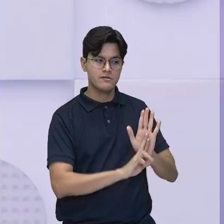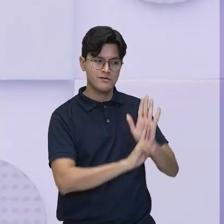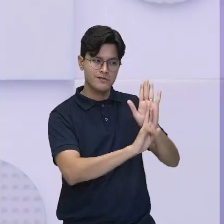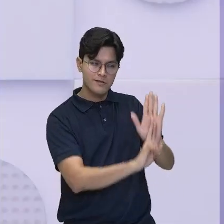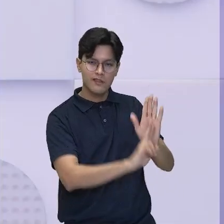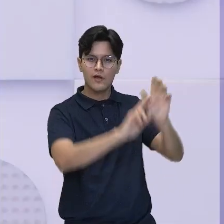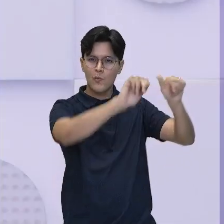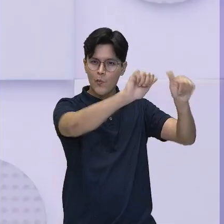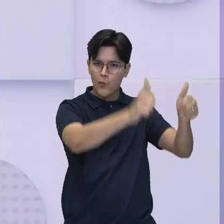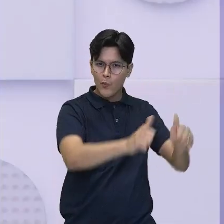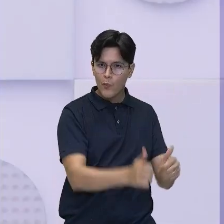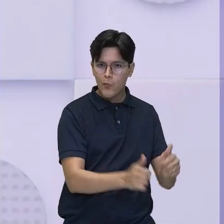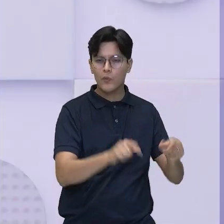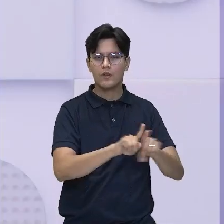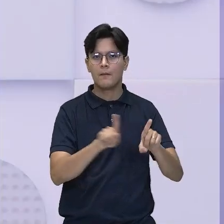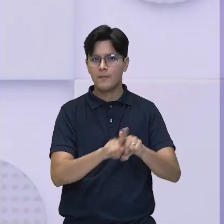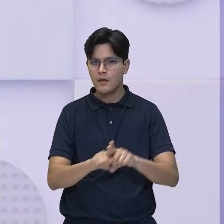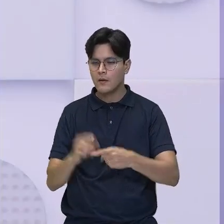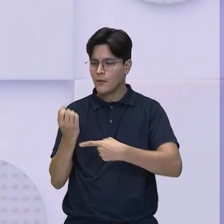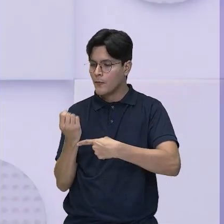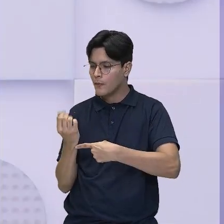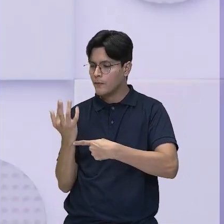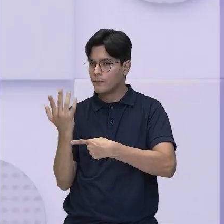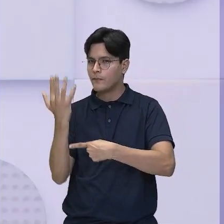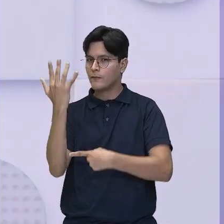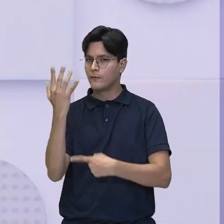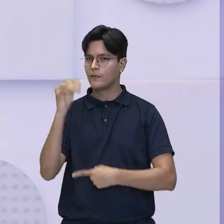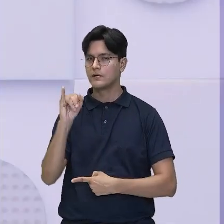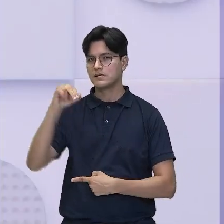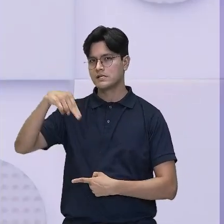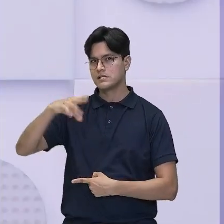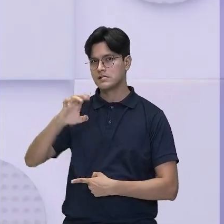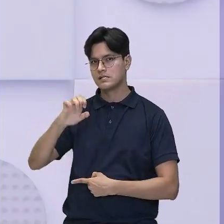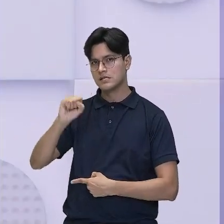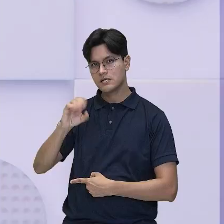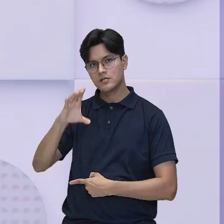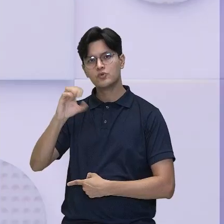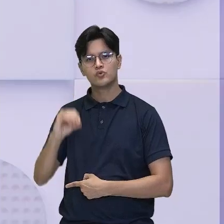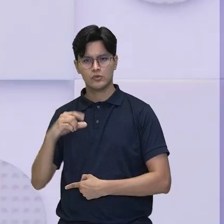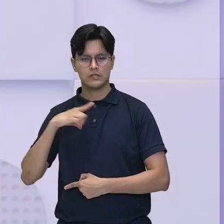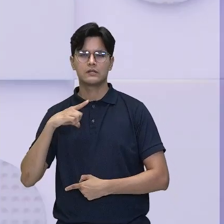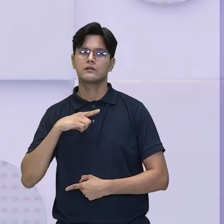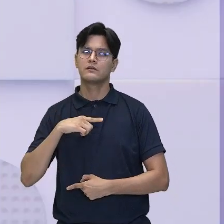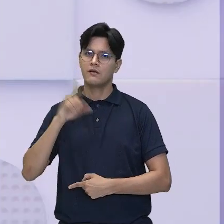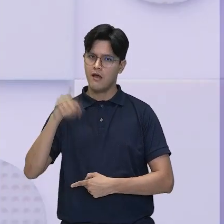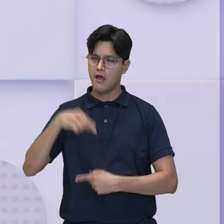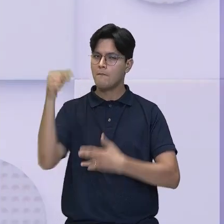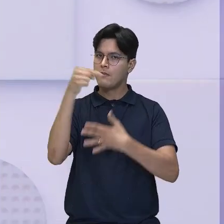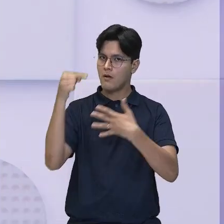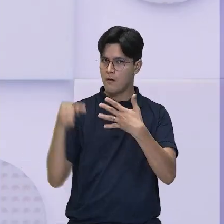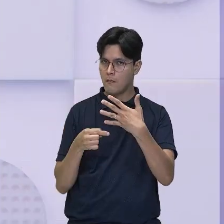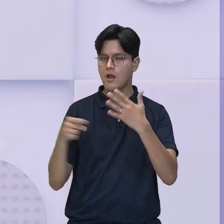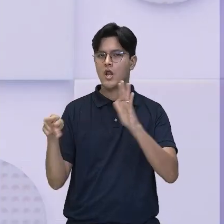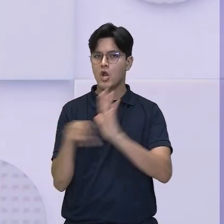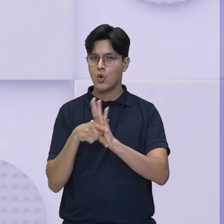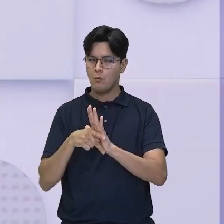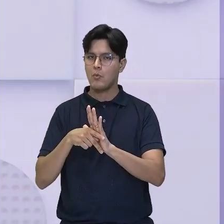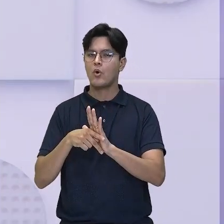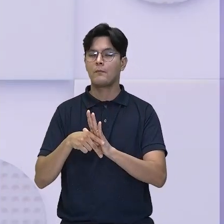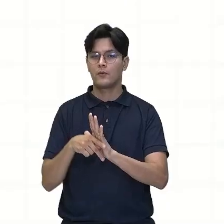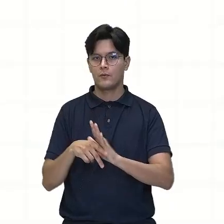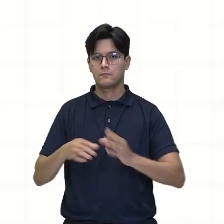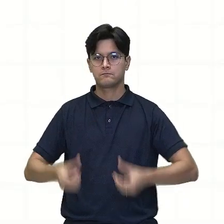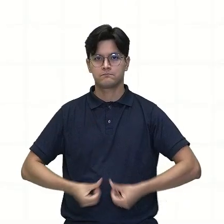incensos. Então, toda essa dimensão ritual vai ser muito presente dentro do budismo. No hinduísmo,